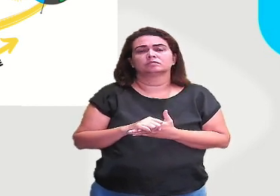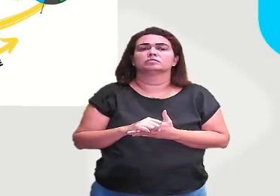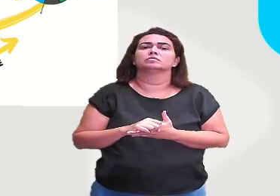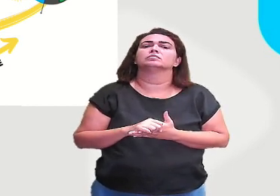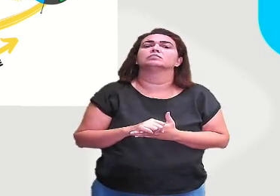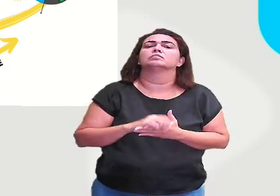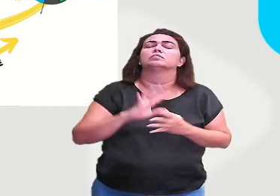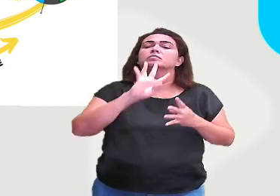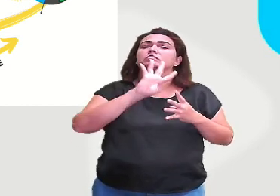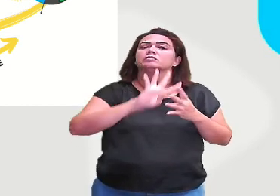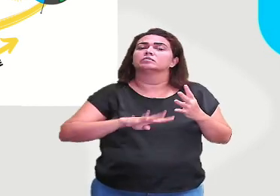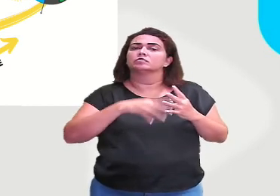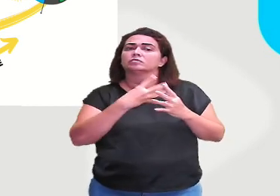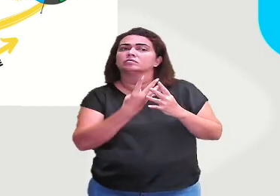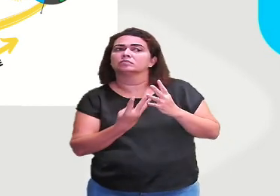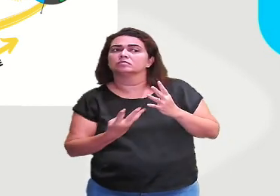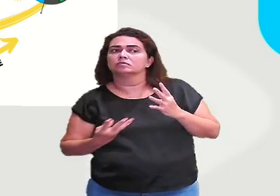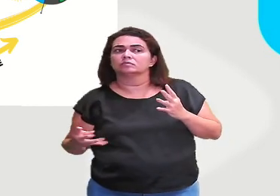estação, né, que é a estação